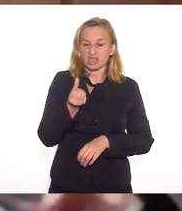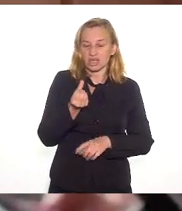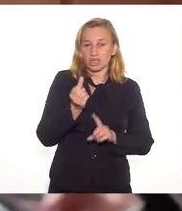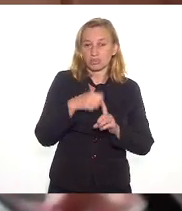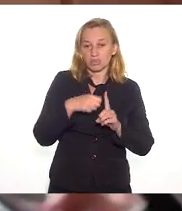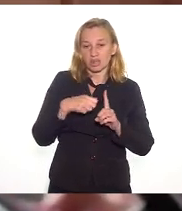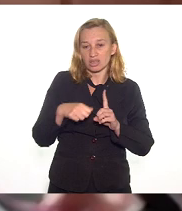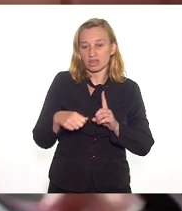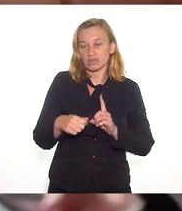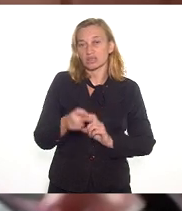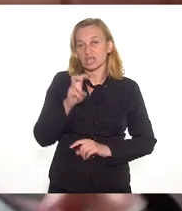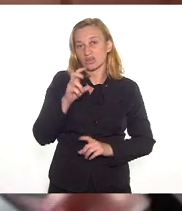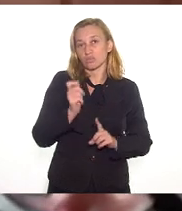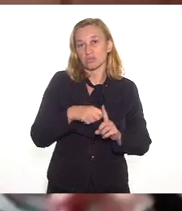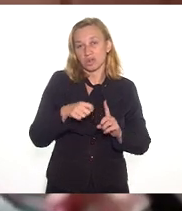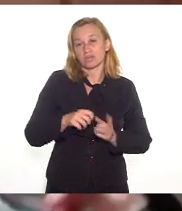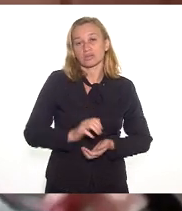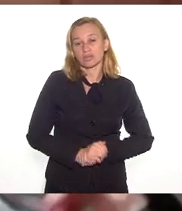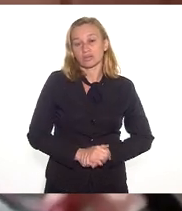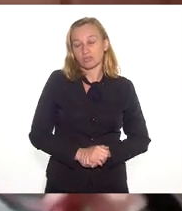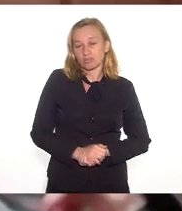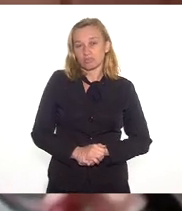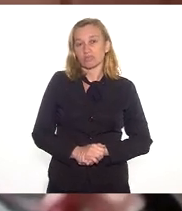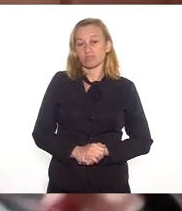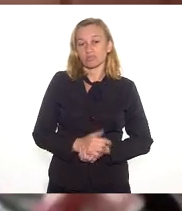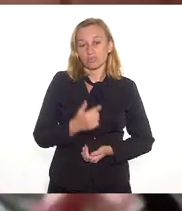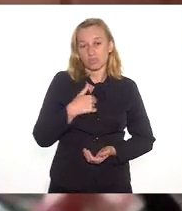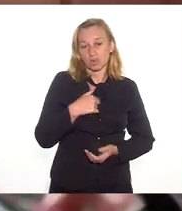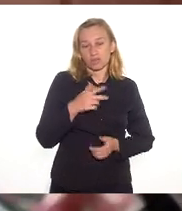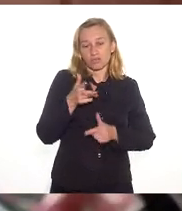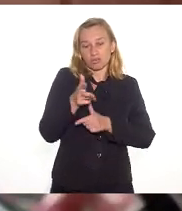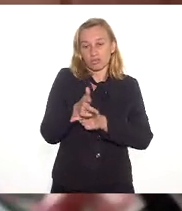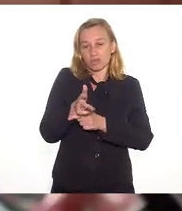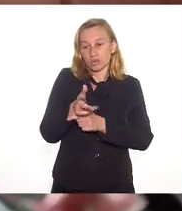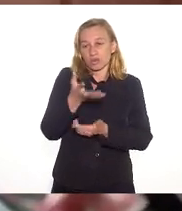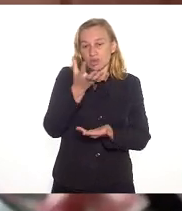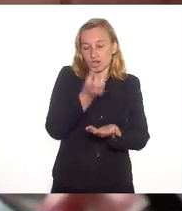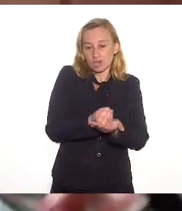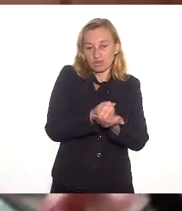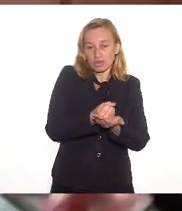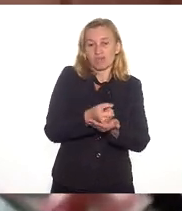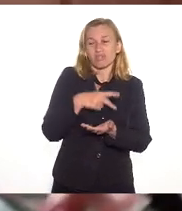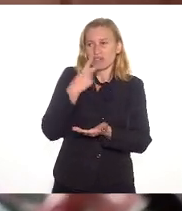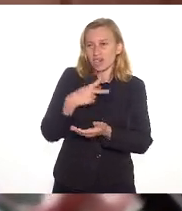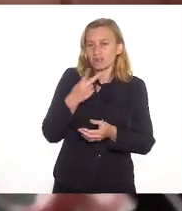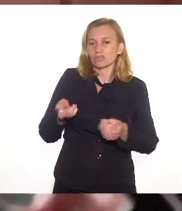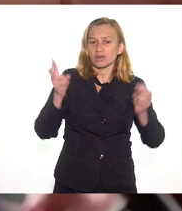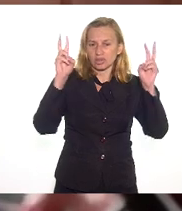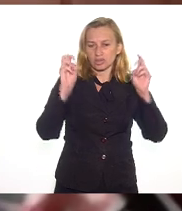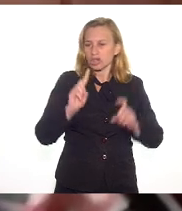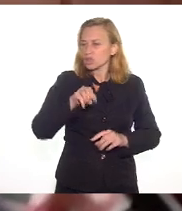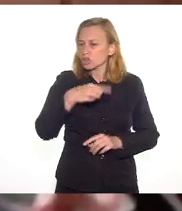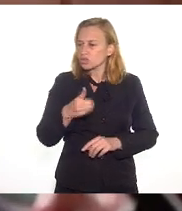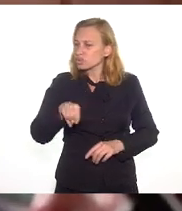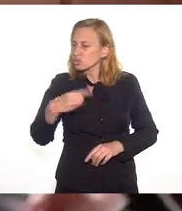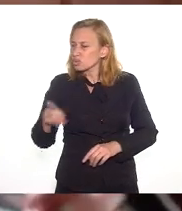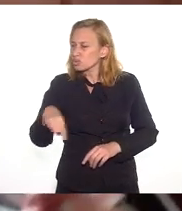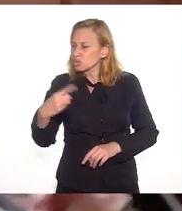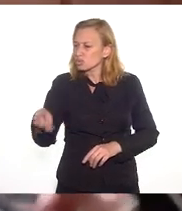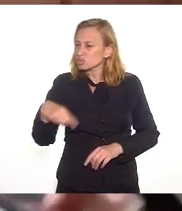6 meses, são 5 meses. Eu gravei um vídeo, né, falando sobre isso, como tantos e tantas